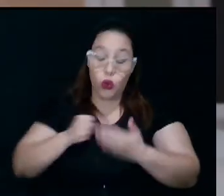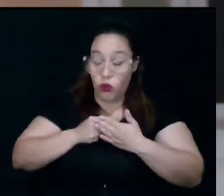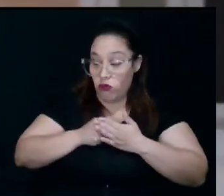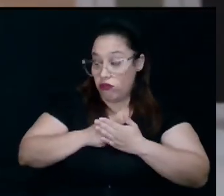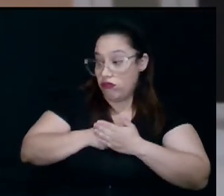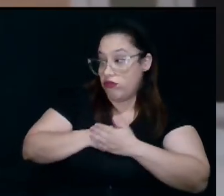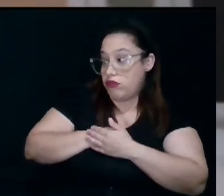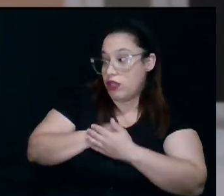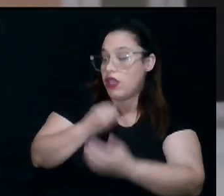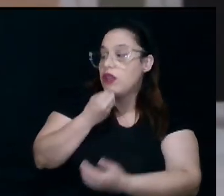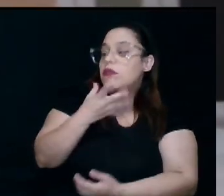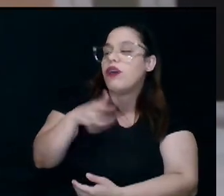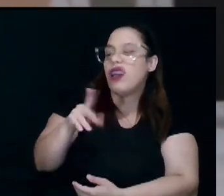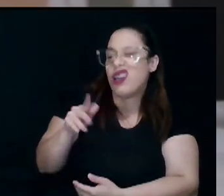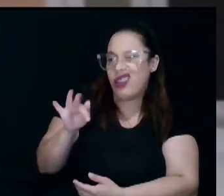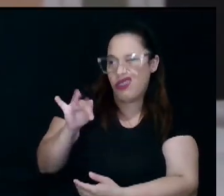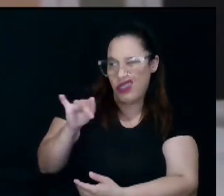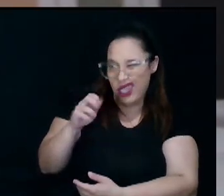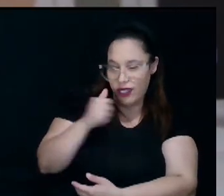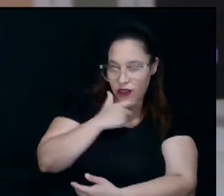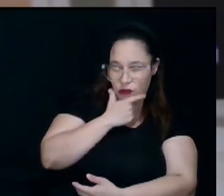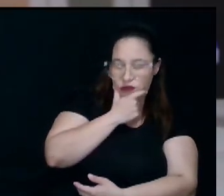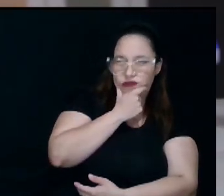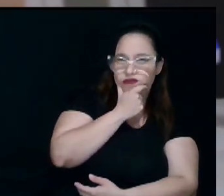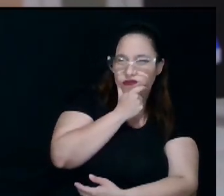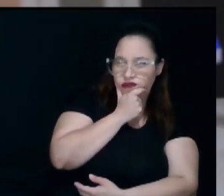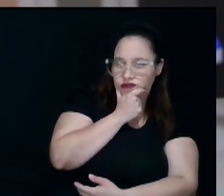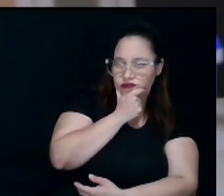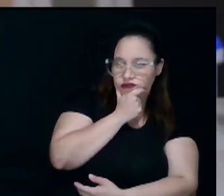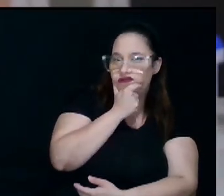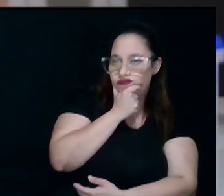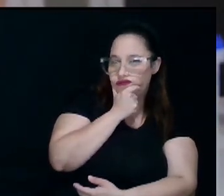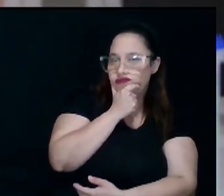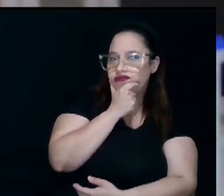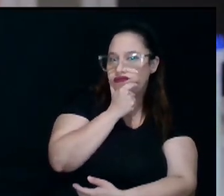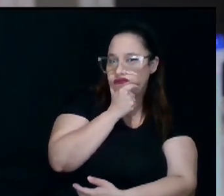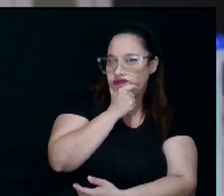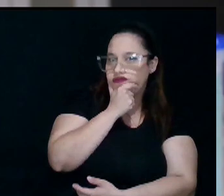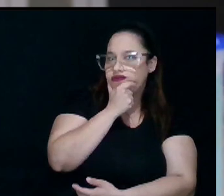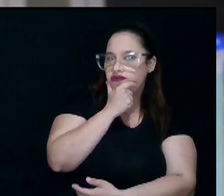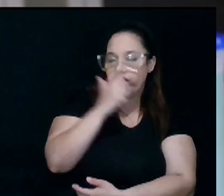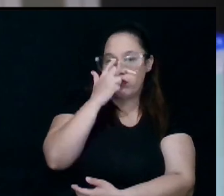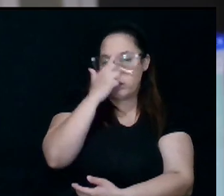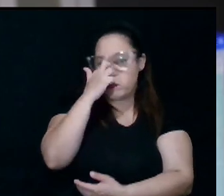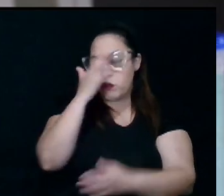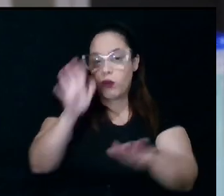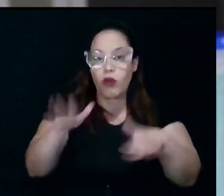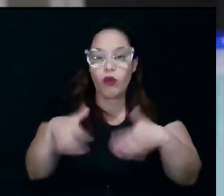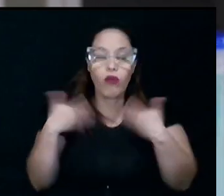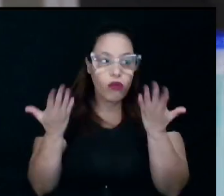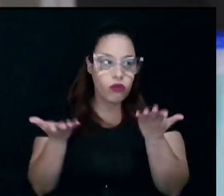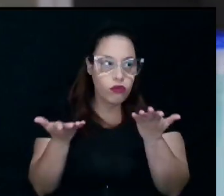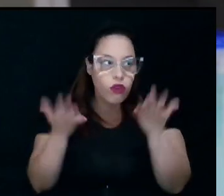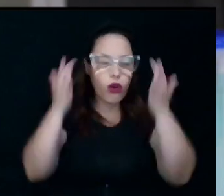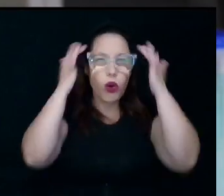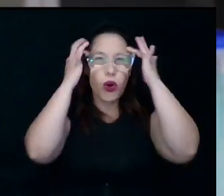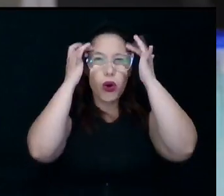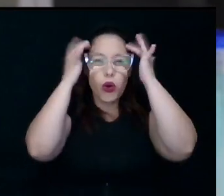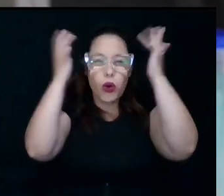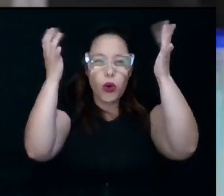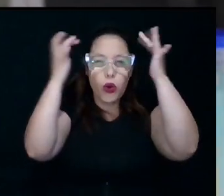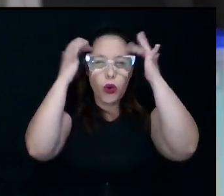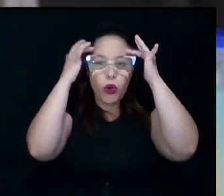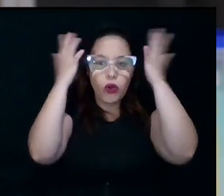assim, estudar legal? Pegando até o gancho de física, né? Porque a gente está falando como ter criatividade e tudo mais, mas